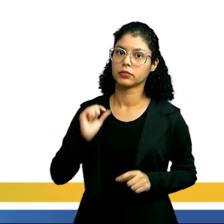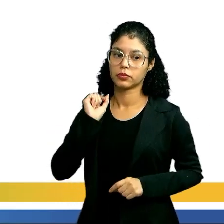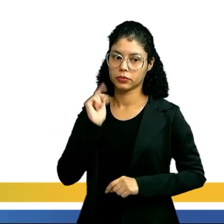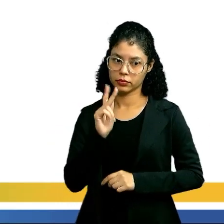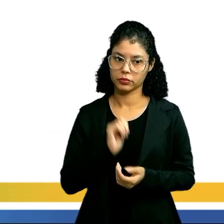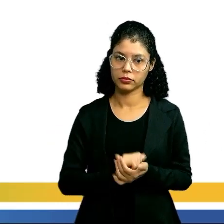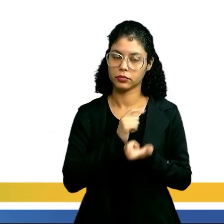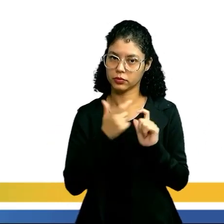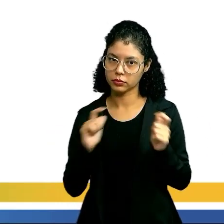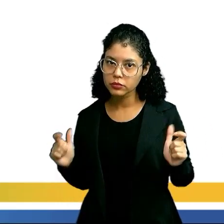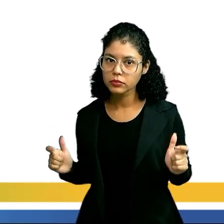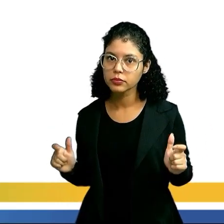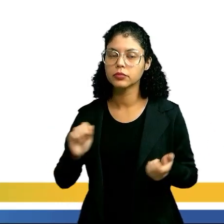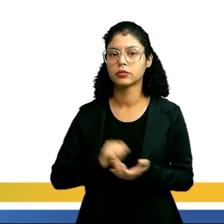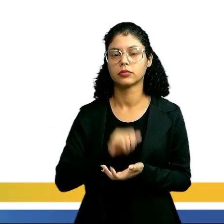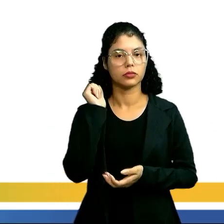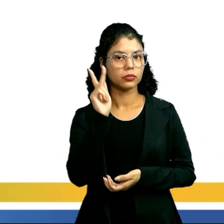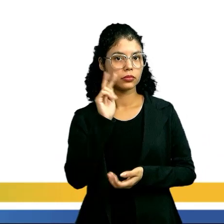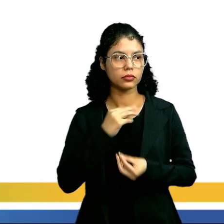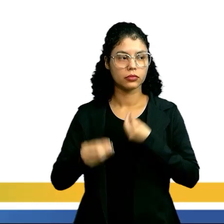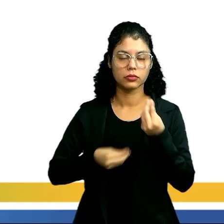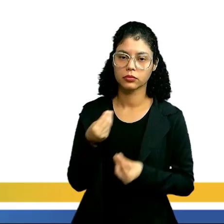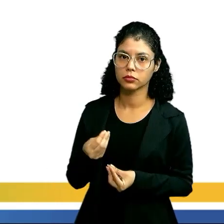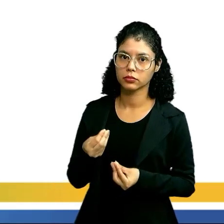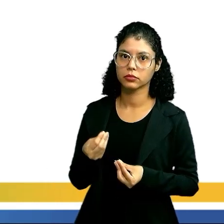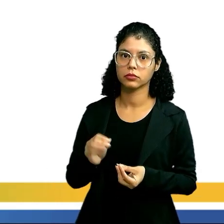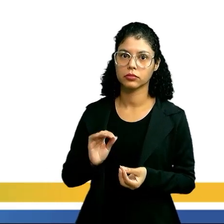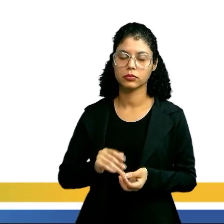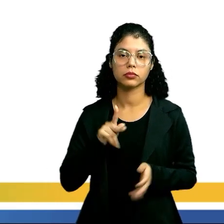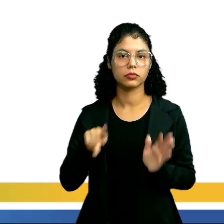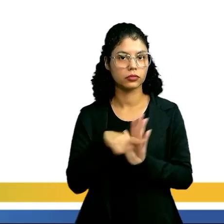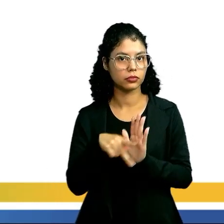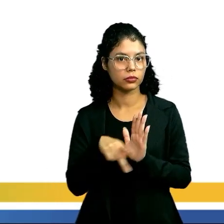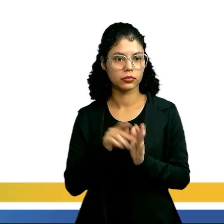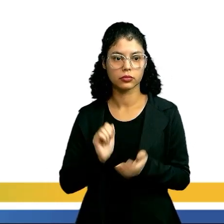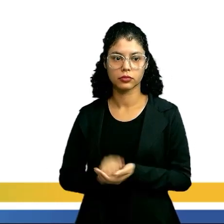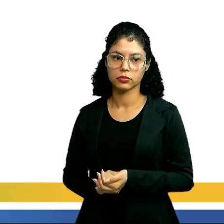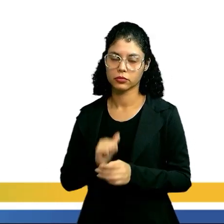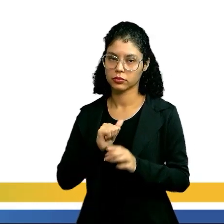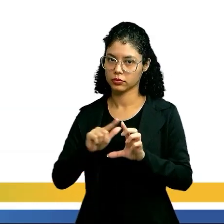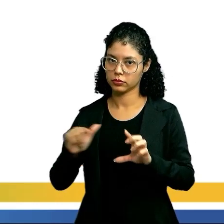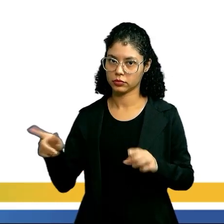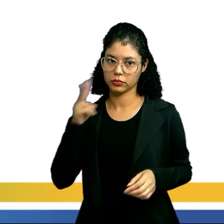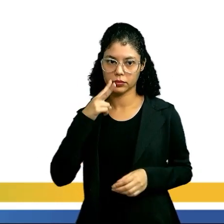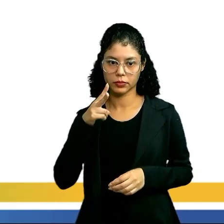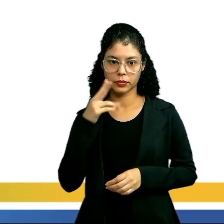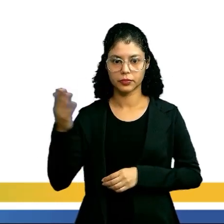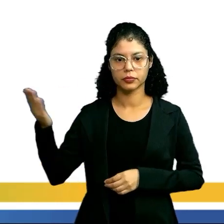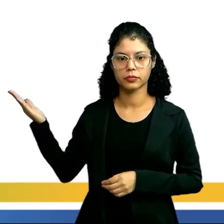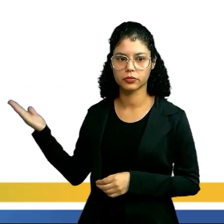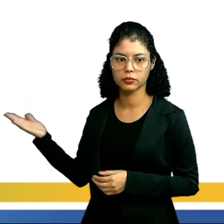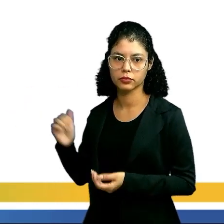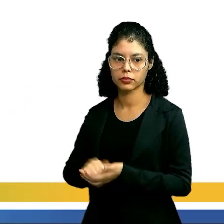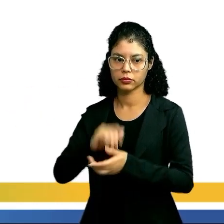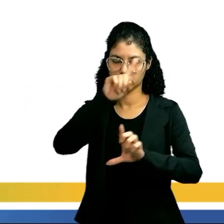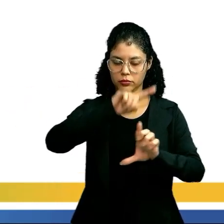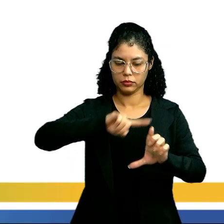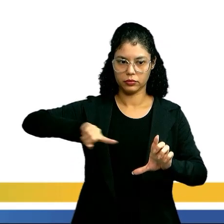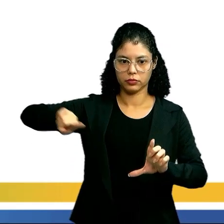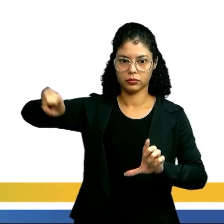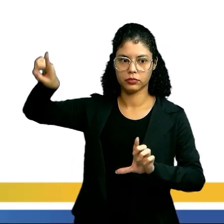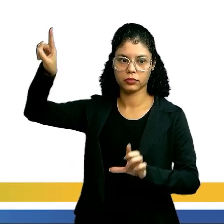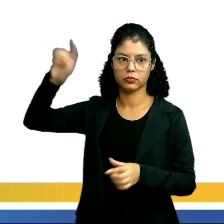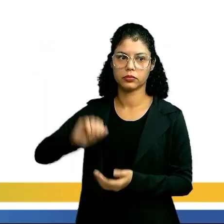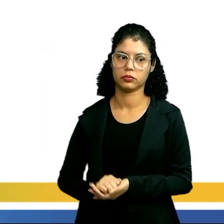que a imagem aumenta? Ok? E como é que é o comportamento desse gráfico? Vamos lá olhar? Eu